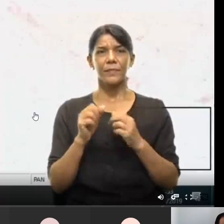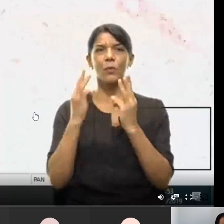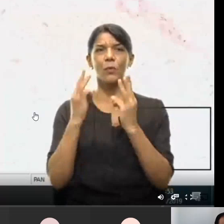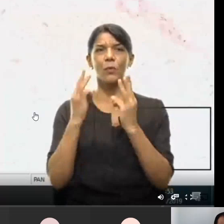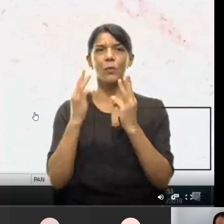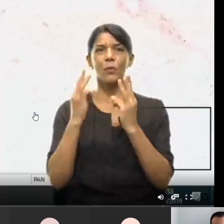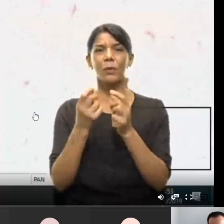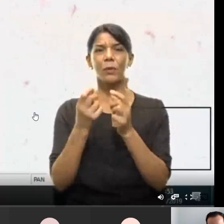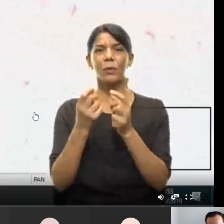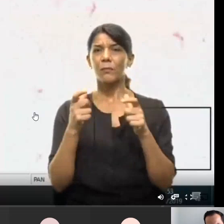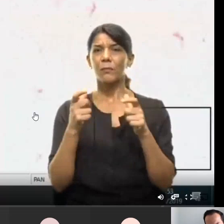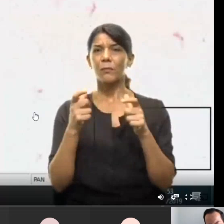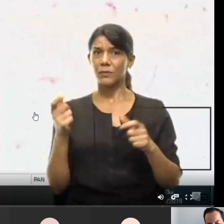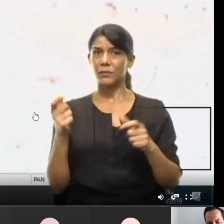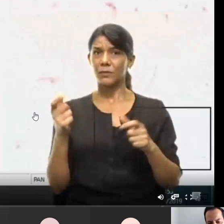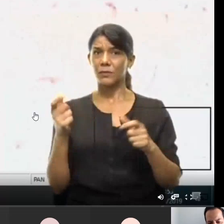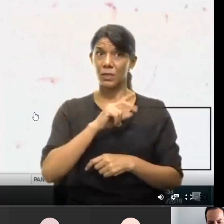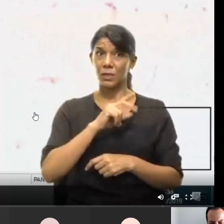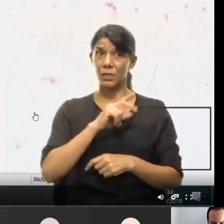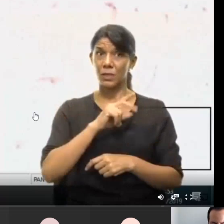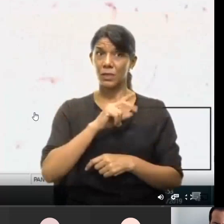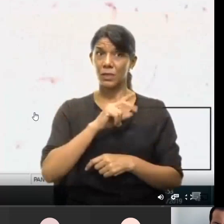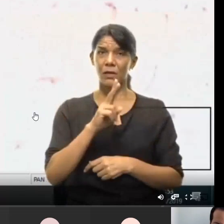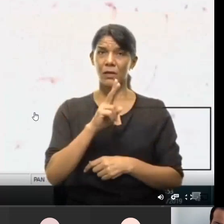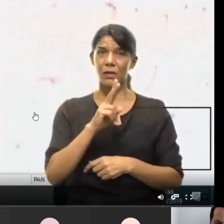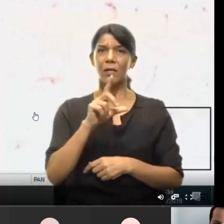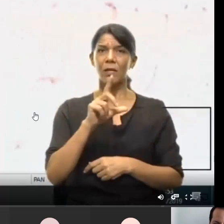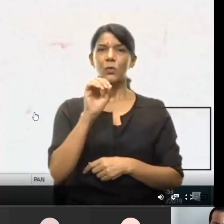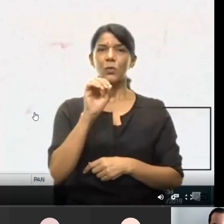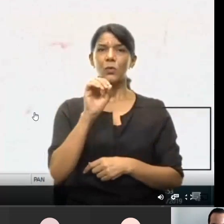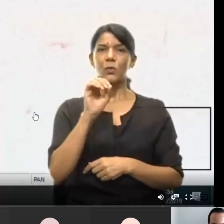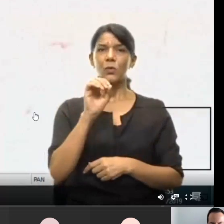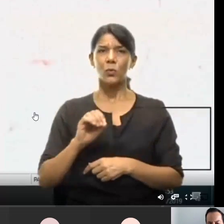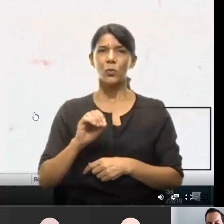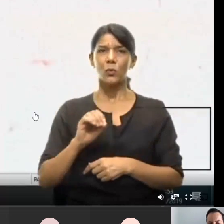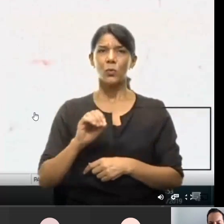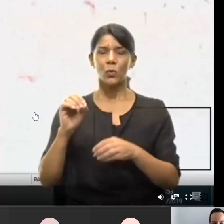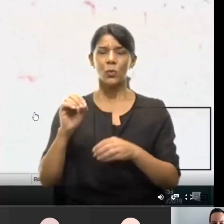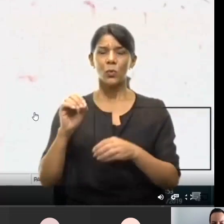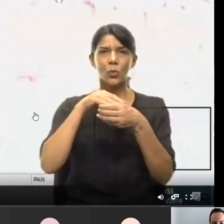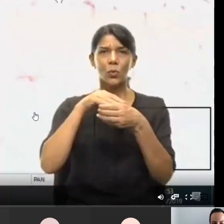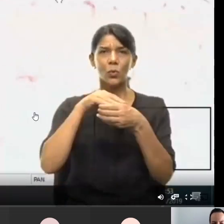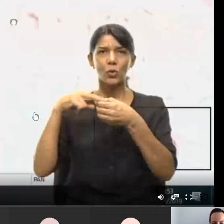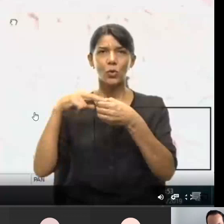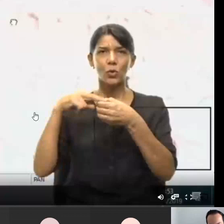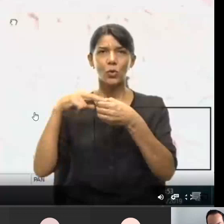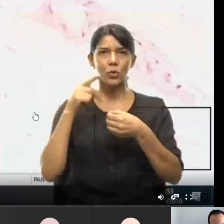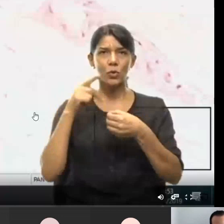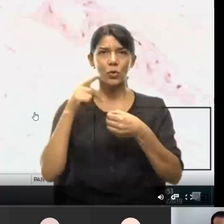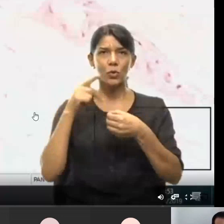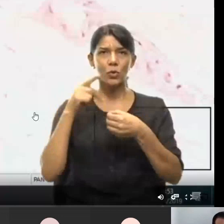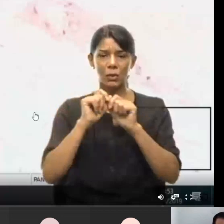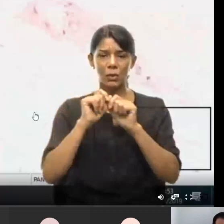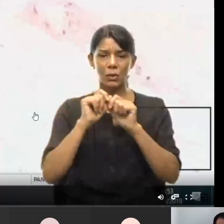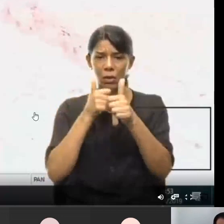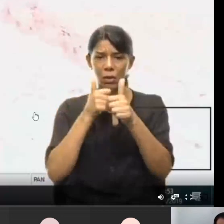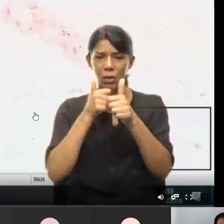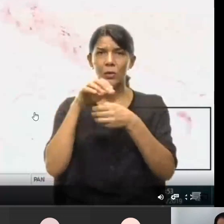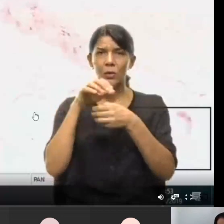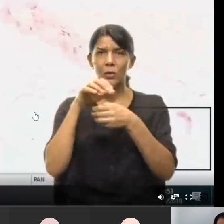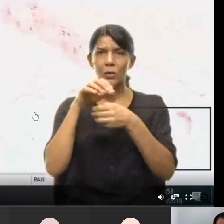aumentado. Conseguimos ver a região do núcleo, não temos uma resolução para identificar alterações